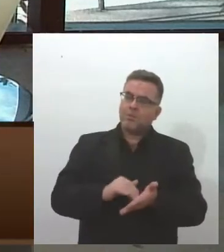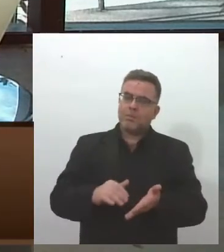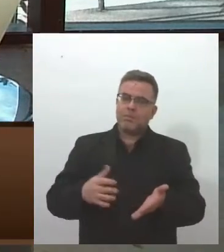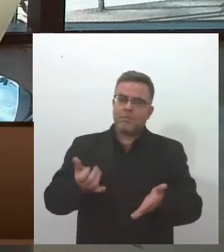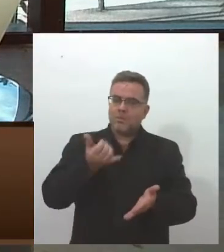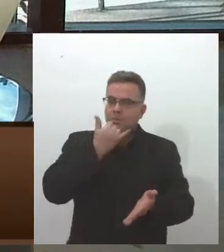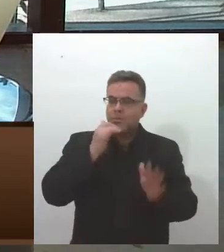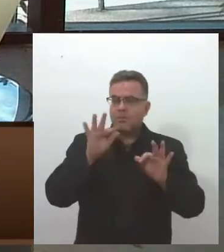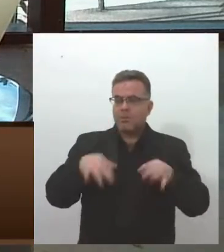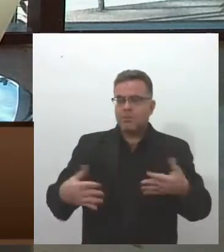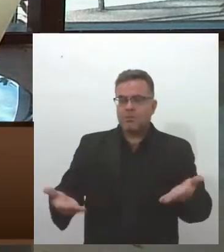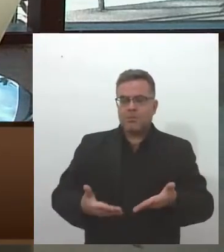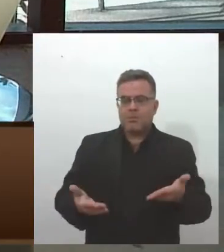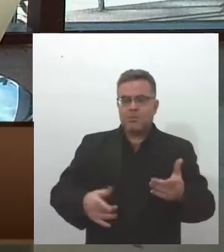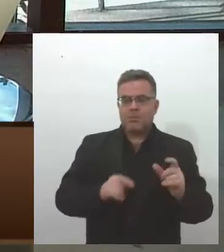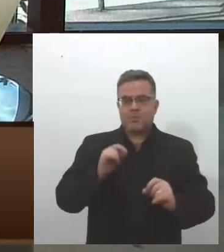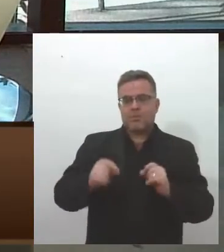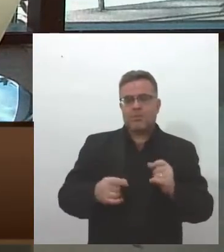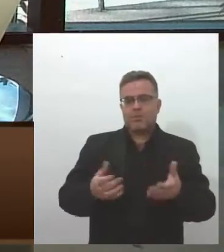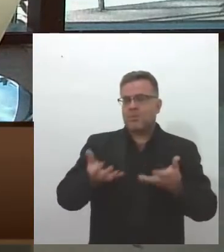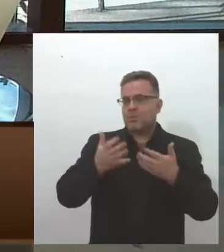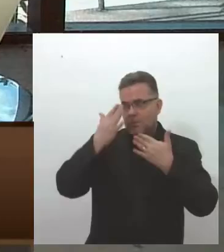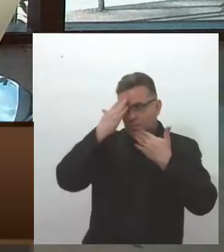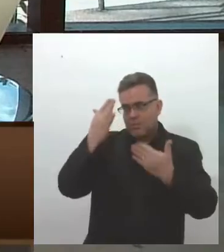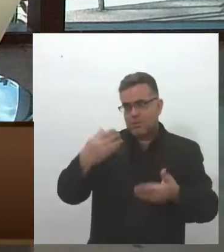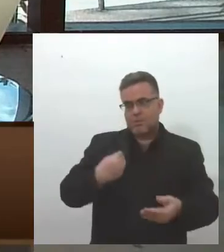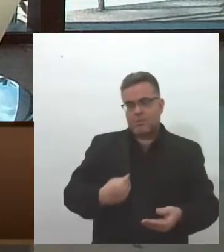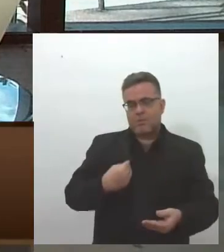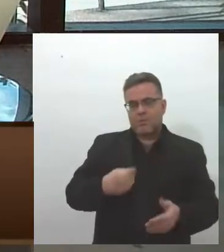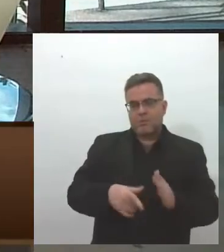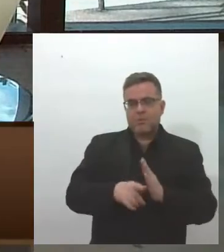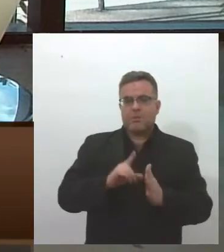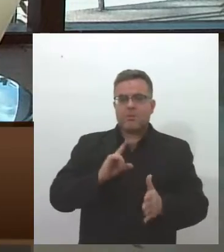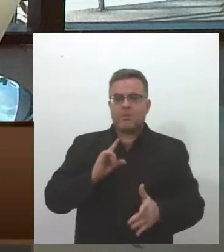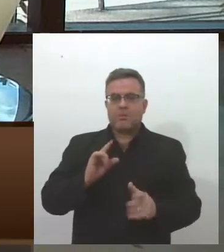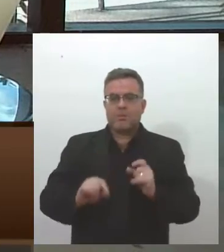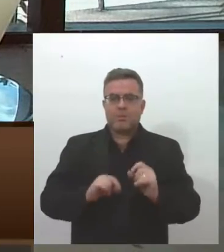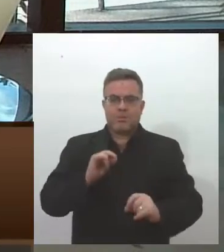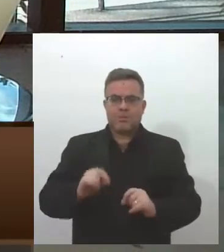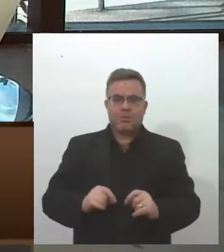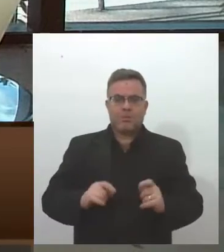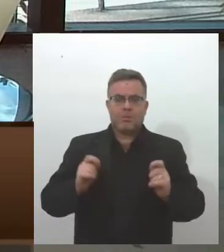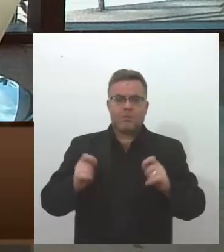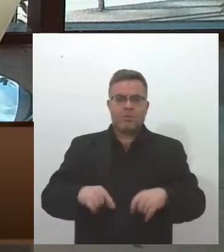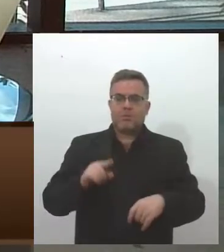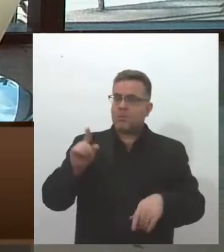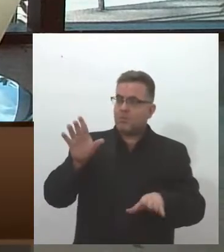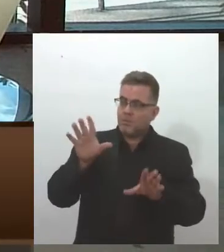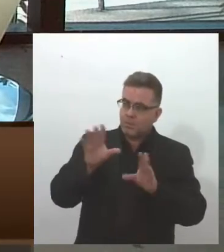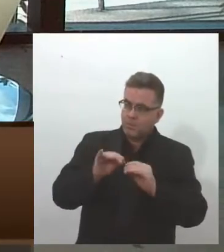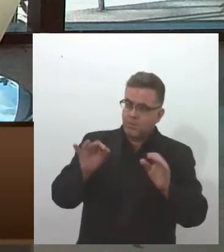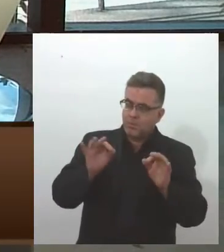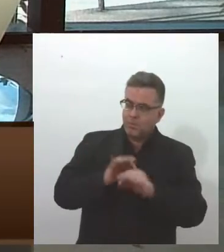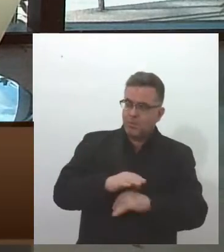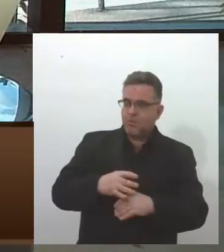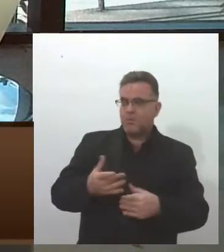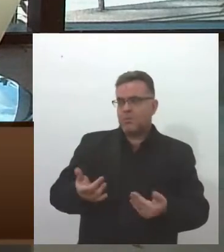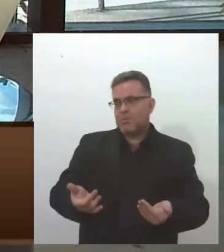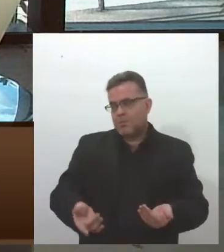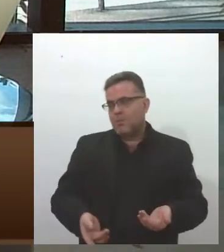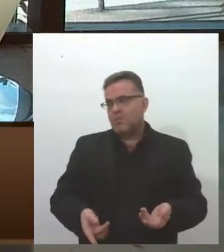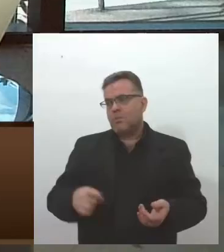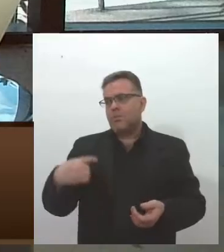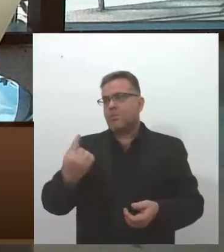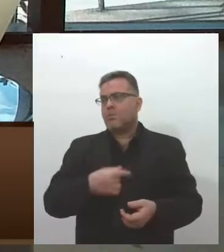ao fim desse bloco, queremos agradecer sua participação. Antes, porém, queremos deixar aqui o espaço em aberto para a sua despedida de nós, dos nossos